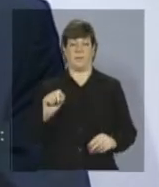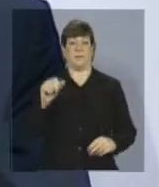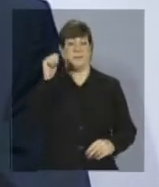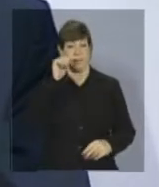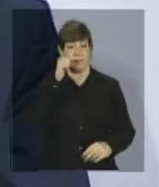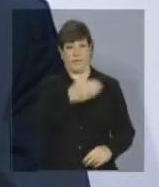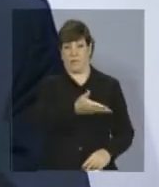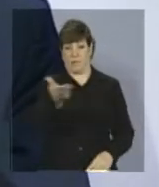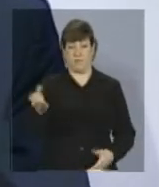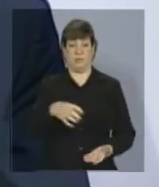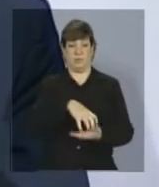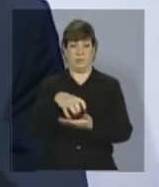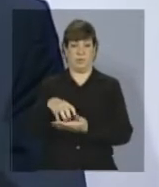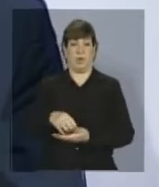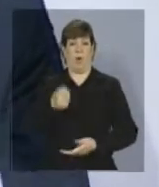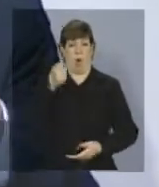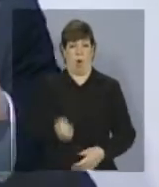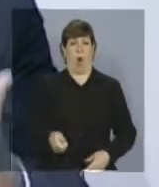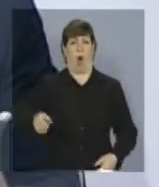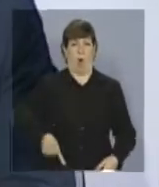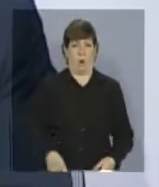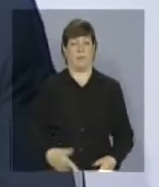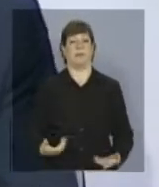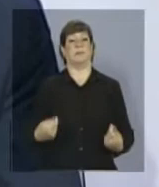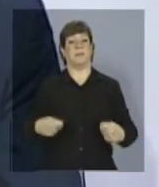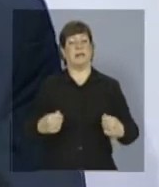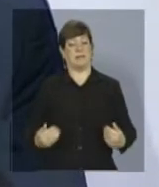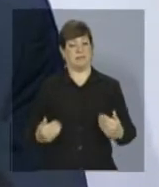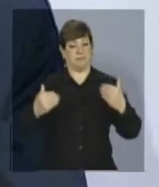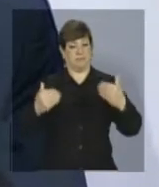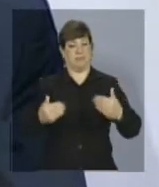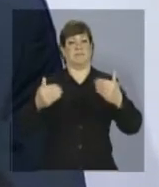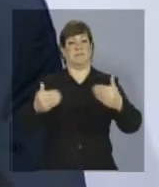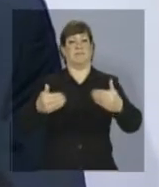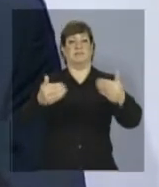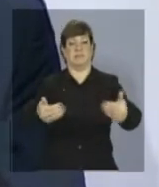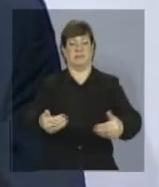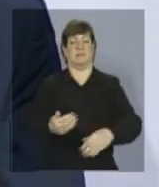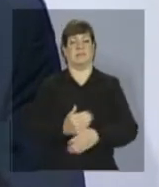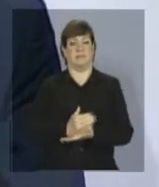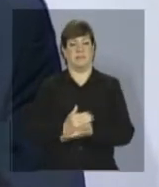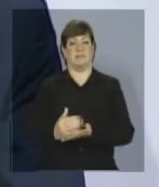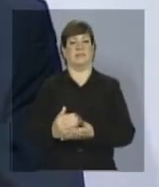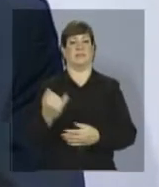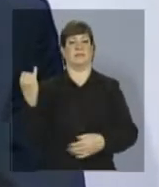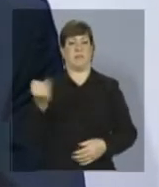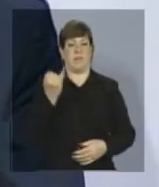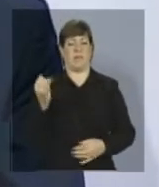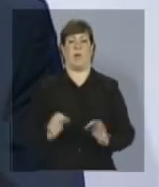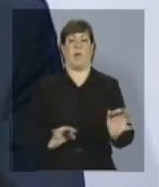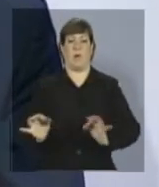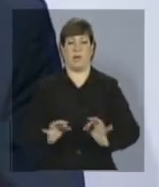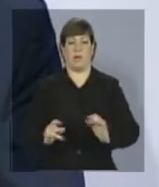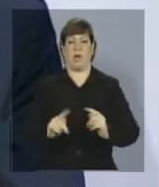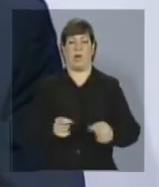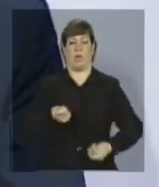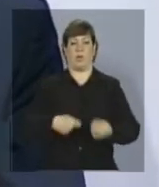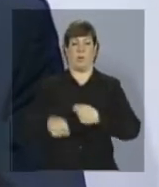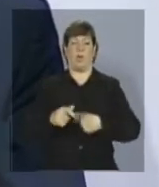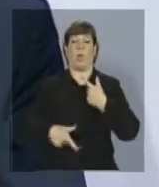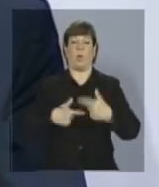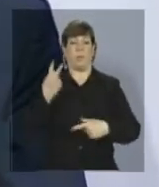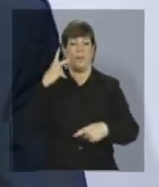do movimento, darmos mais um importante passo à frente na luta pela organização econômica, pelo